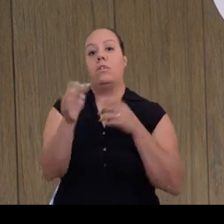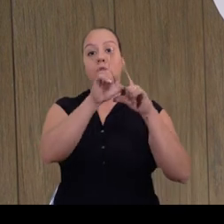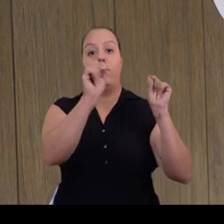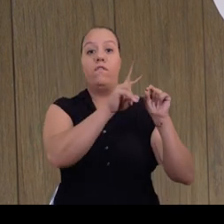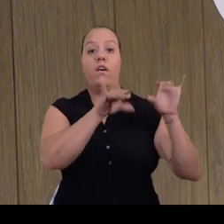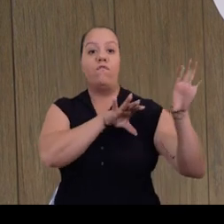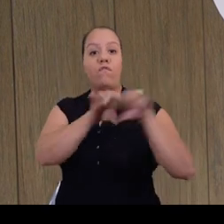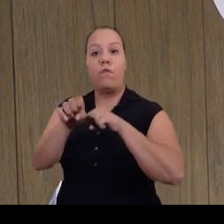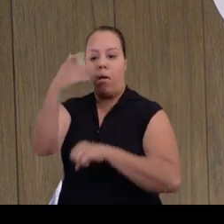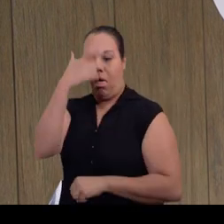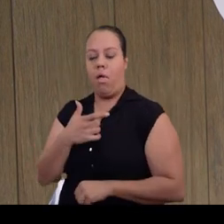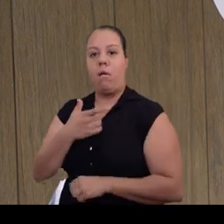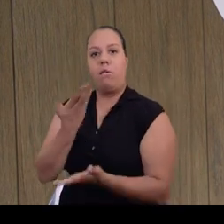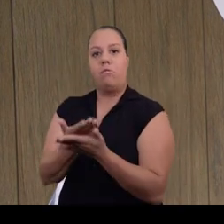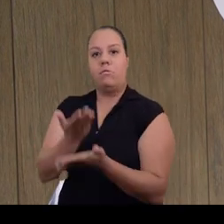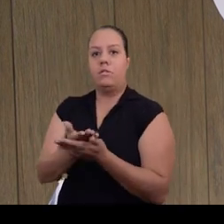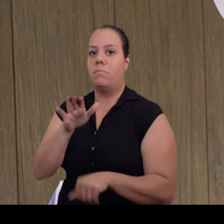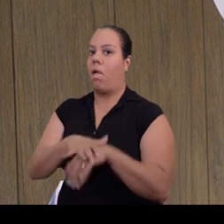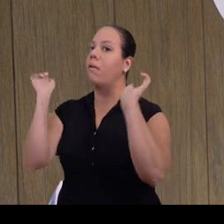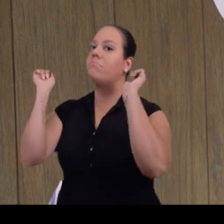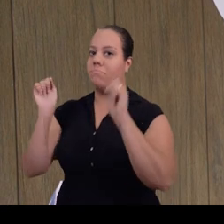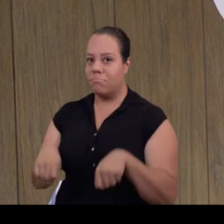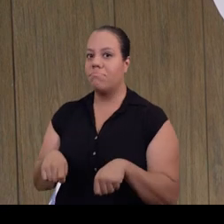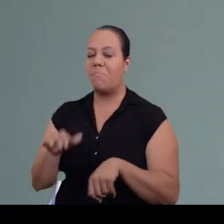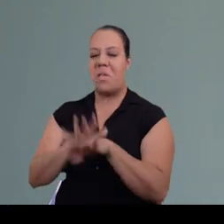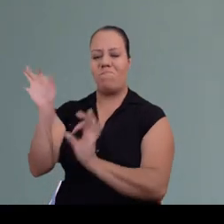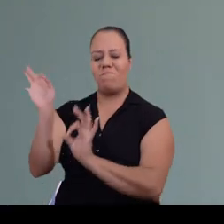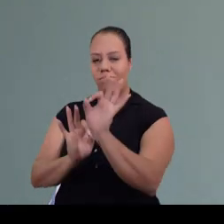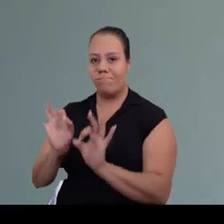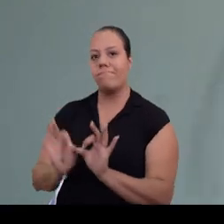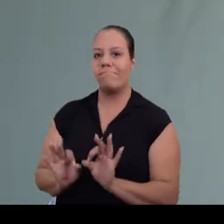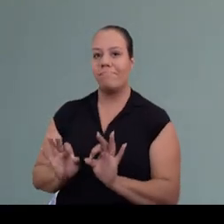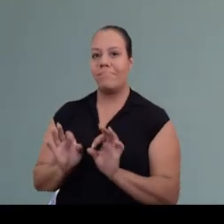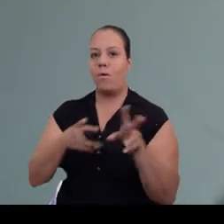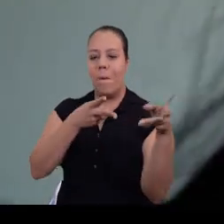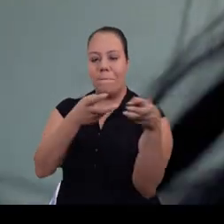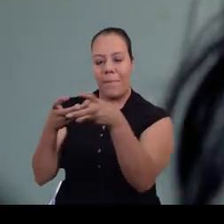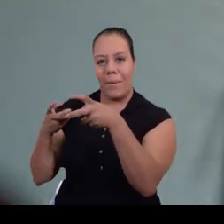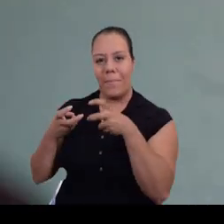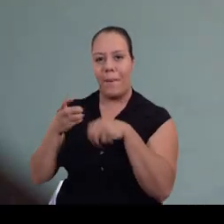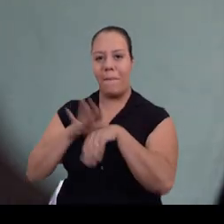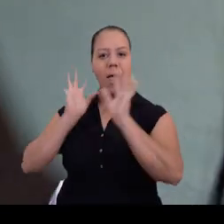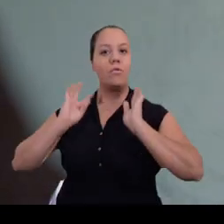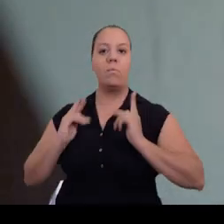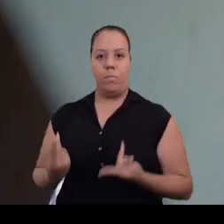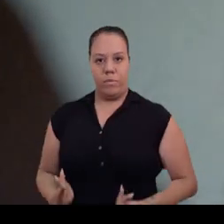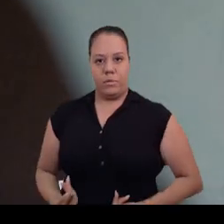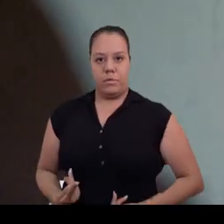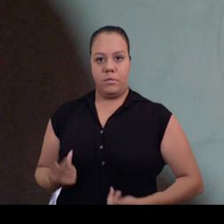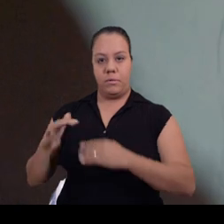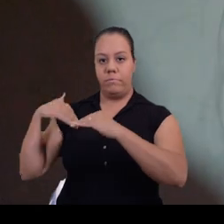ela vai estar formando, né, uma estudante assim, muito mais capacitada, muito mais preparada, com um olhar muito